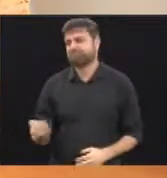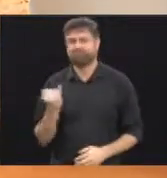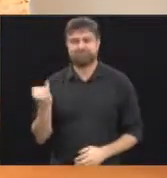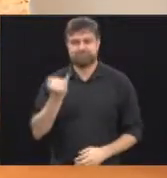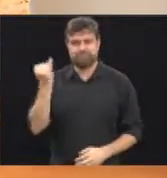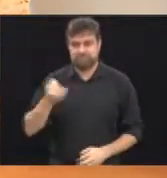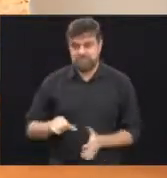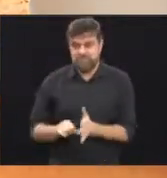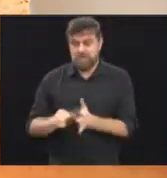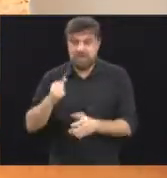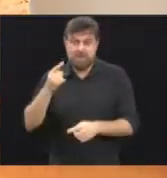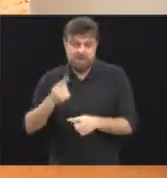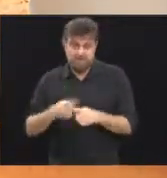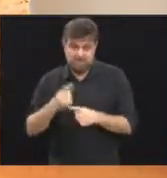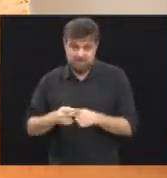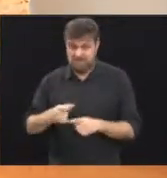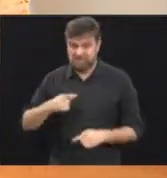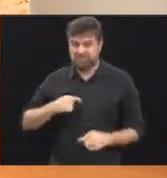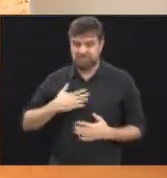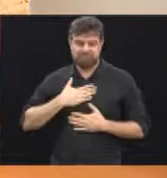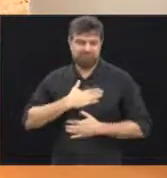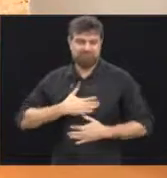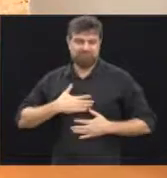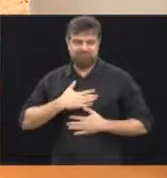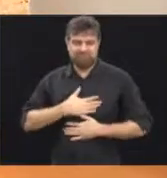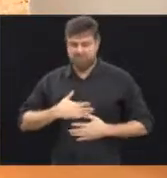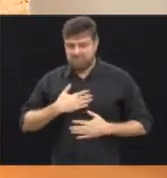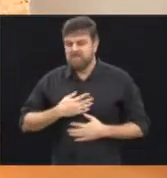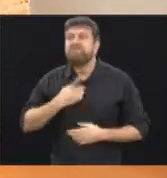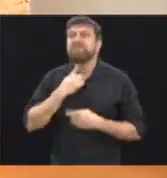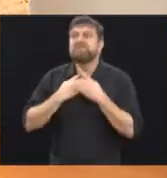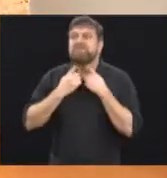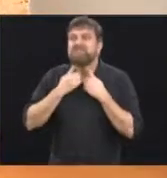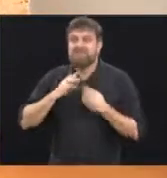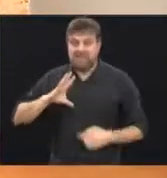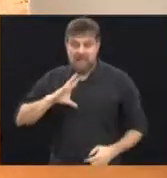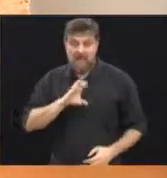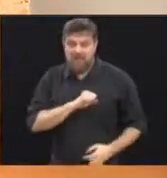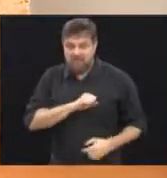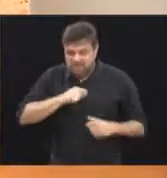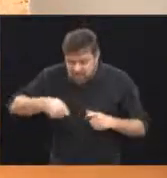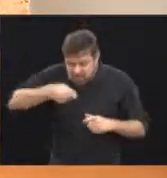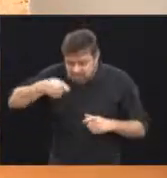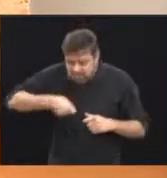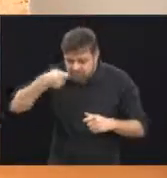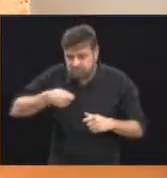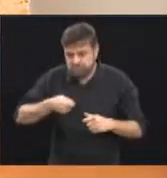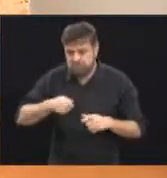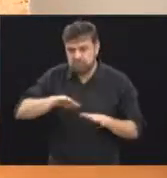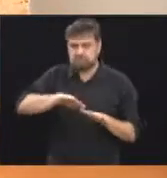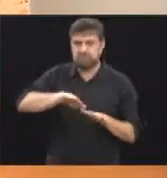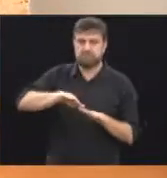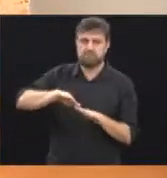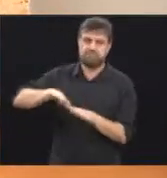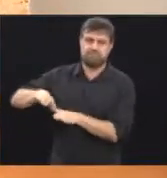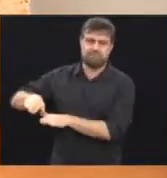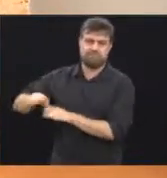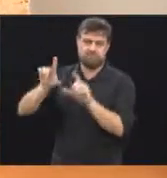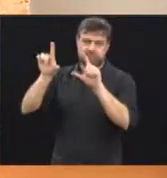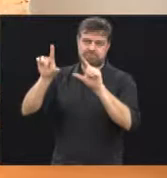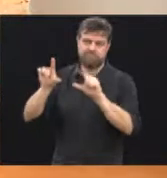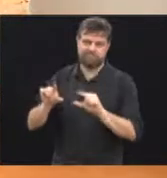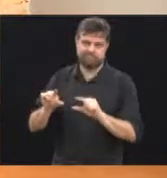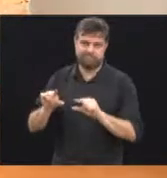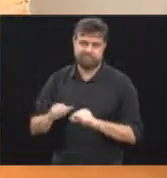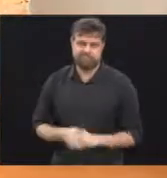Primeiro porque muitos têm o prazer em comer. Ele diminui esse prazer em comer. Então,